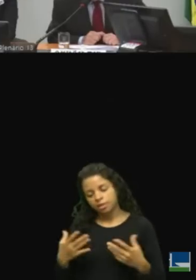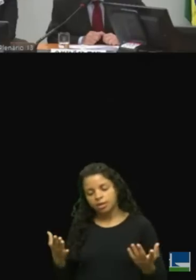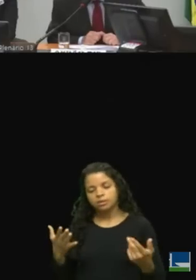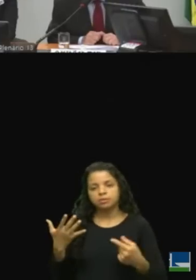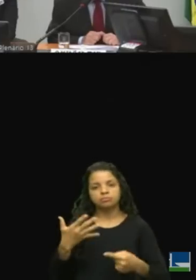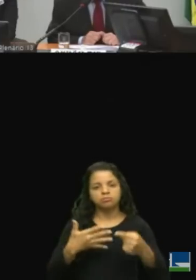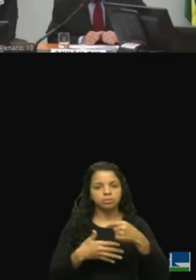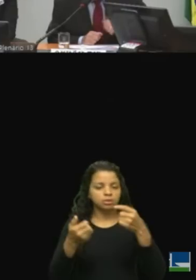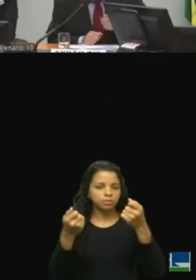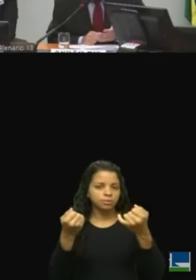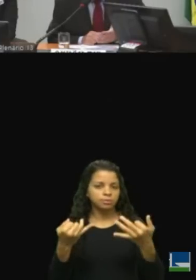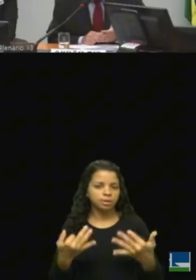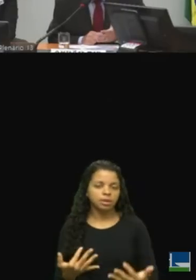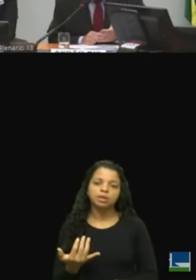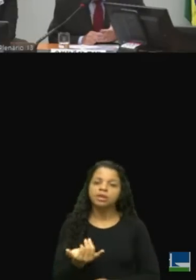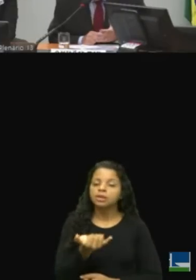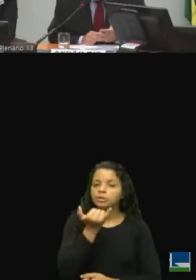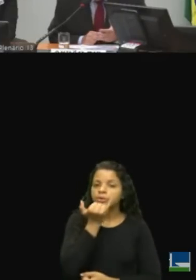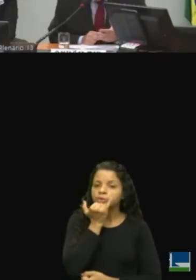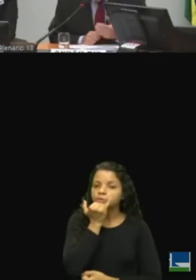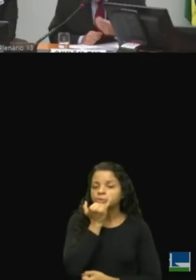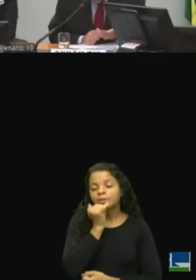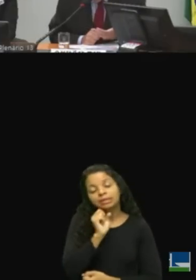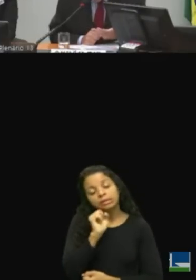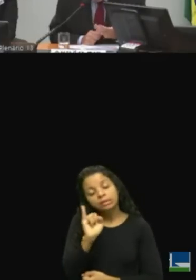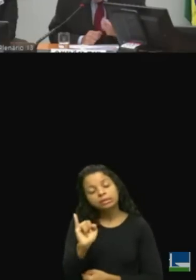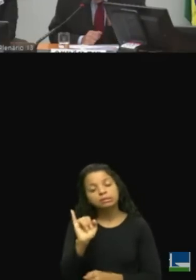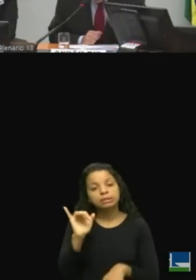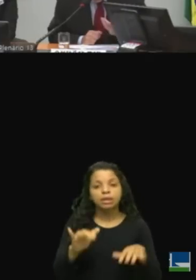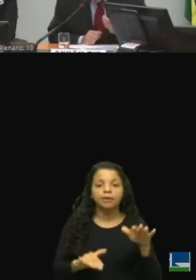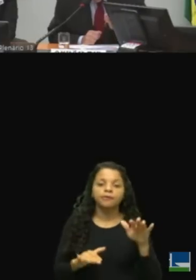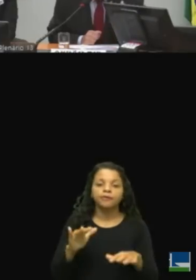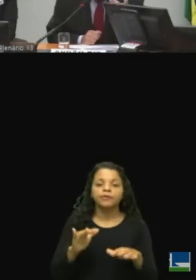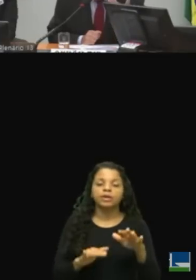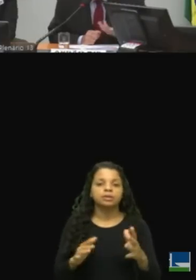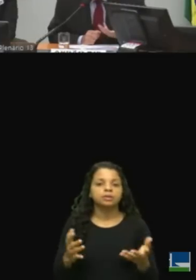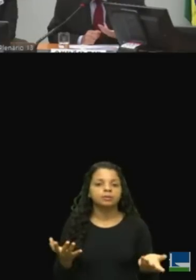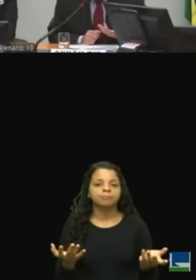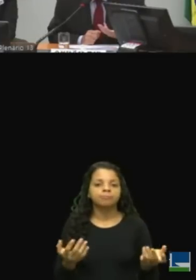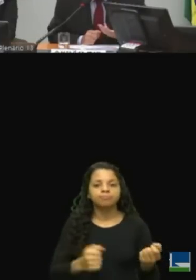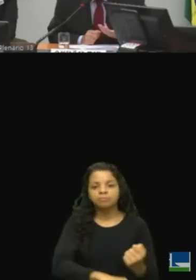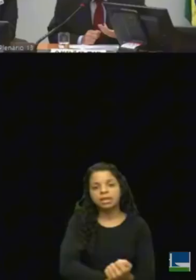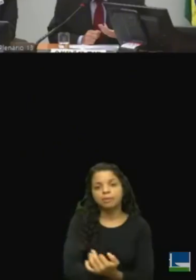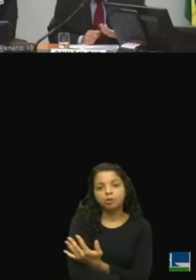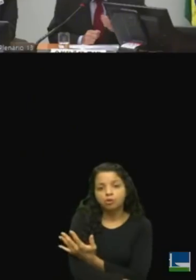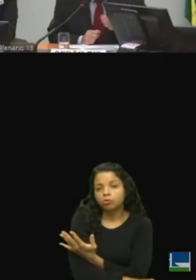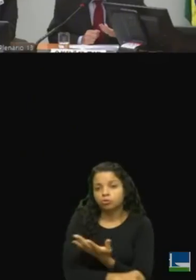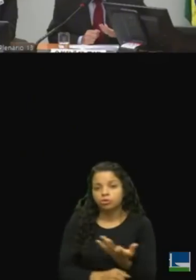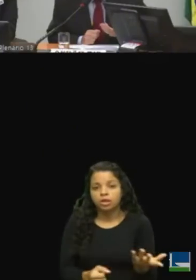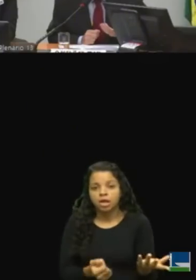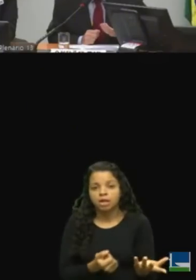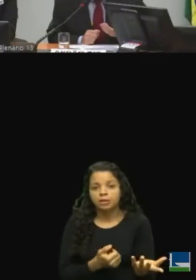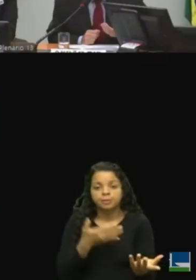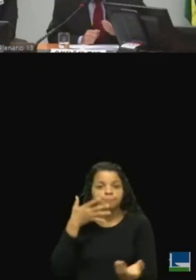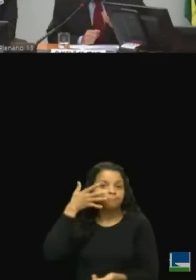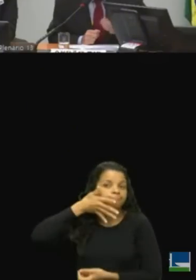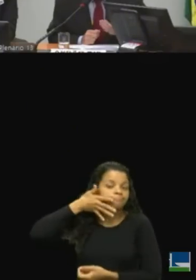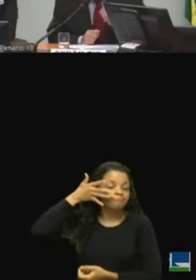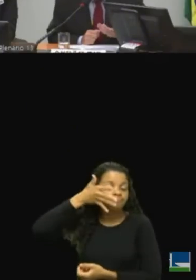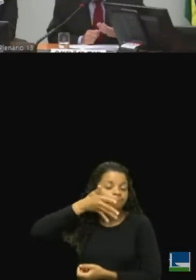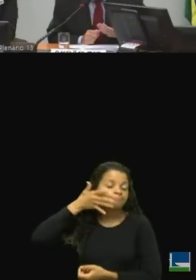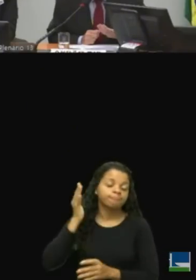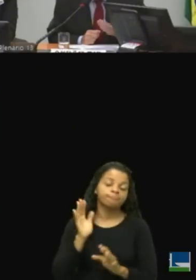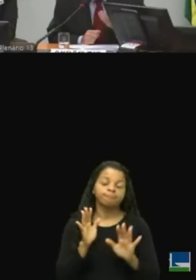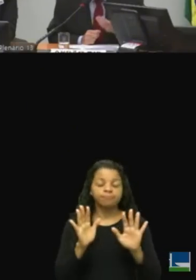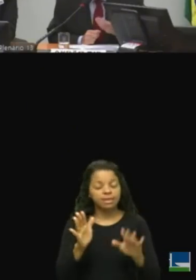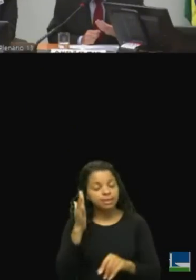considerações, deputada. Peço desculpas se de repente eu coloco a emoção nas palavras, mas é porque eu